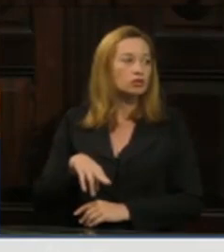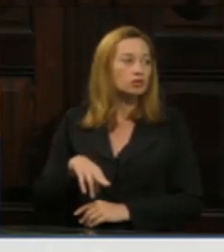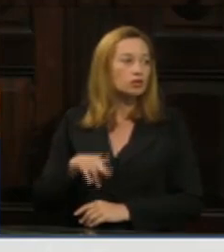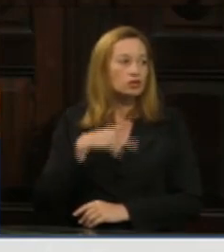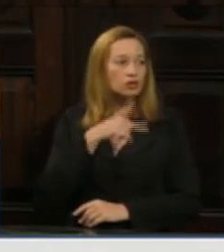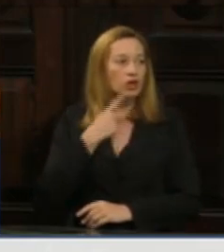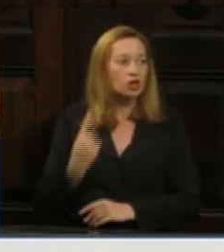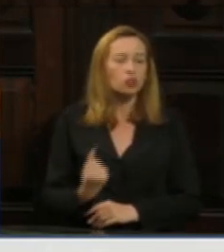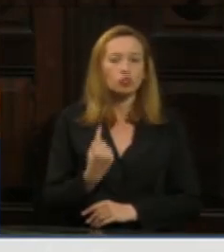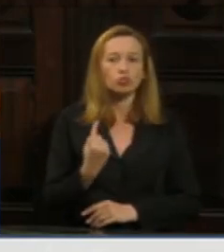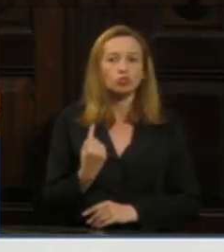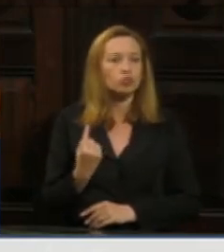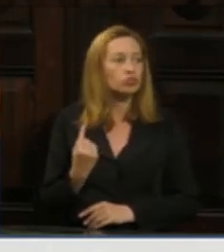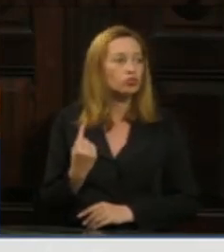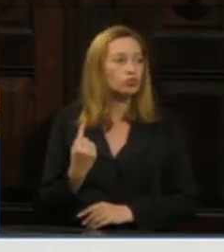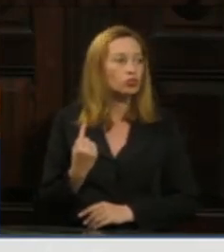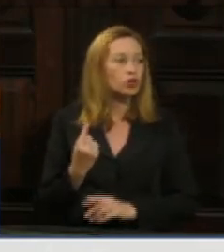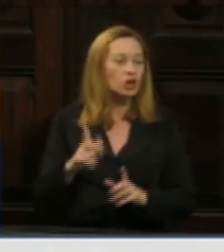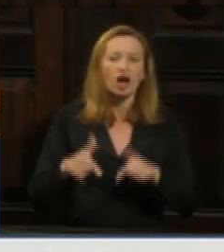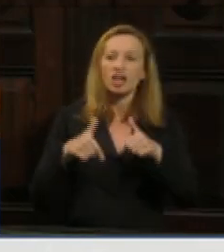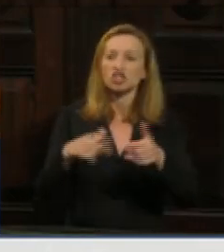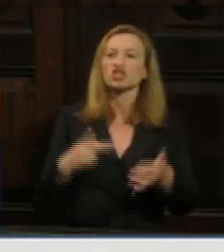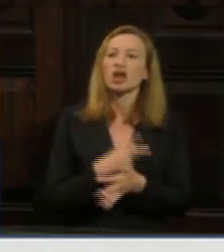falei, a população do nosso Estado